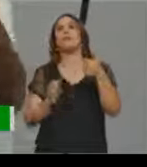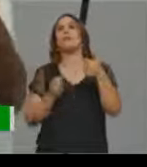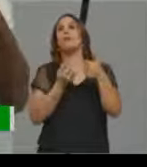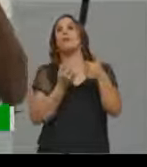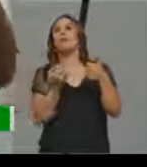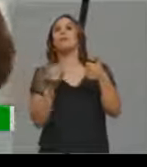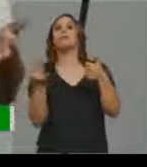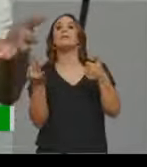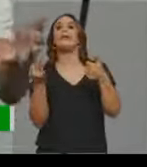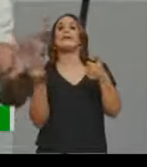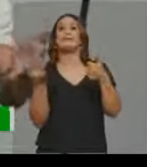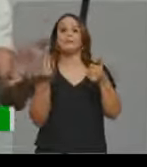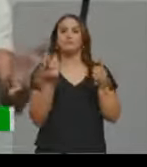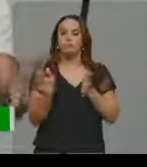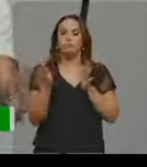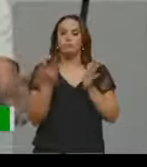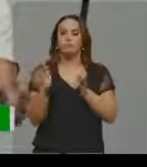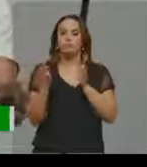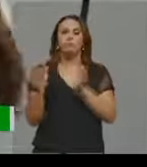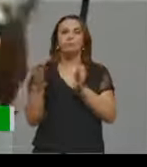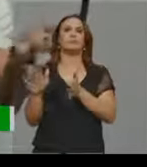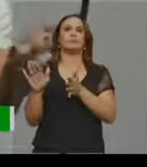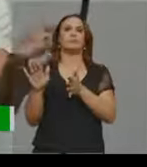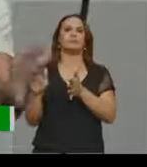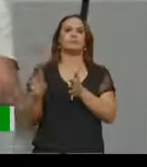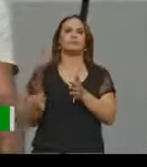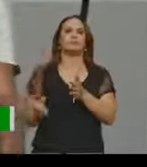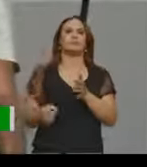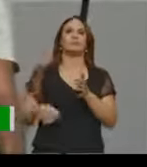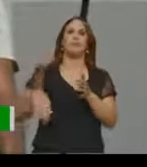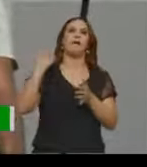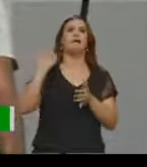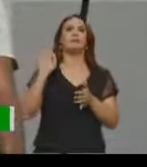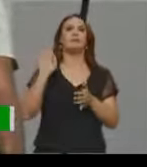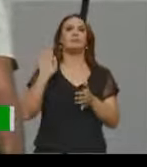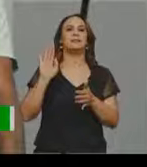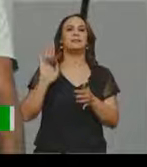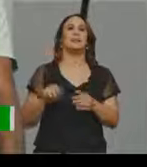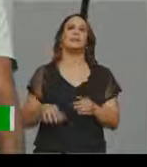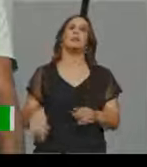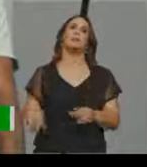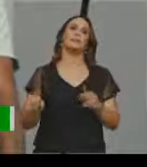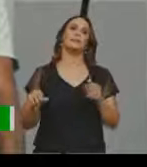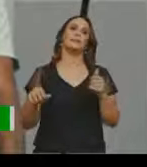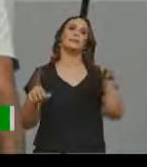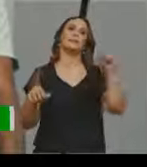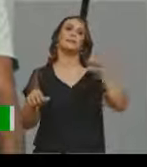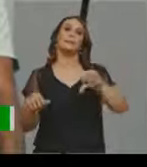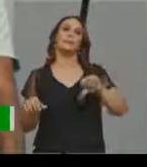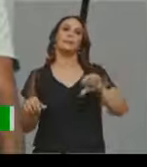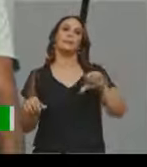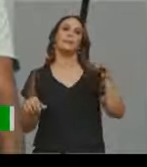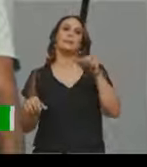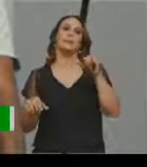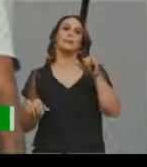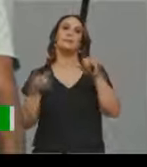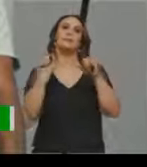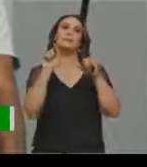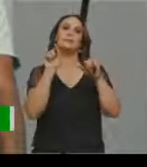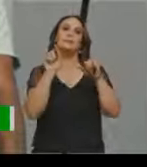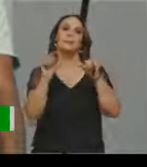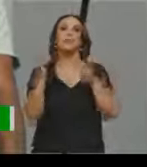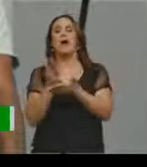quantidade de produção e aí as pessoas terem mais acesso. E existem desvantagens porque fertilizantes e agrotóxicos vão contaminar o solo,